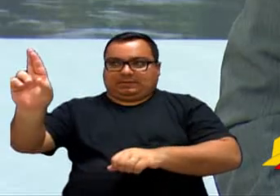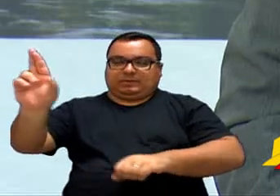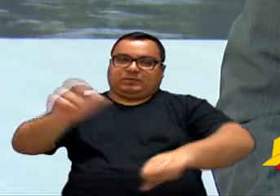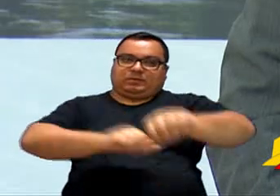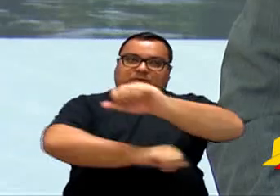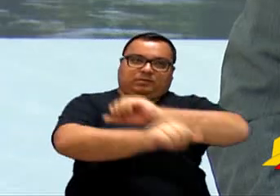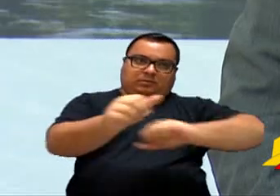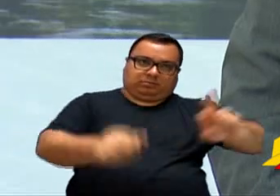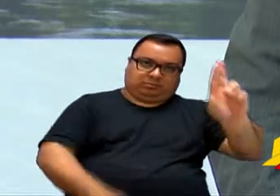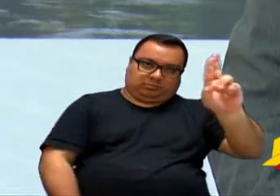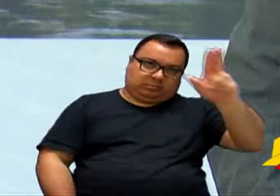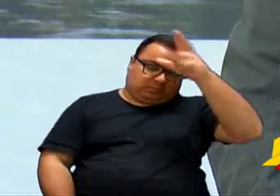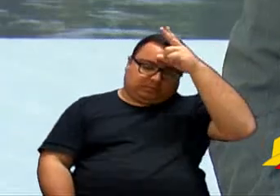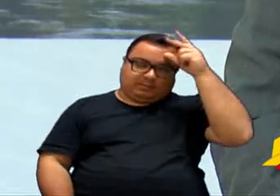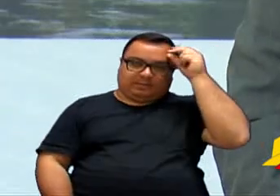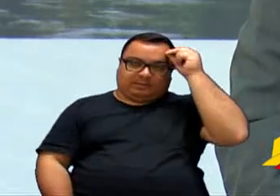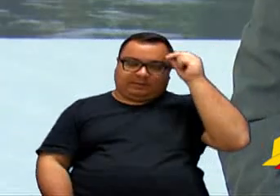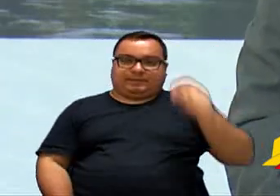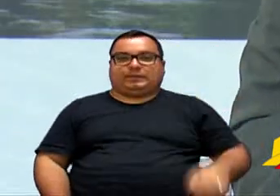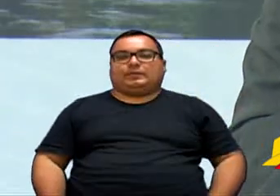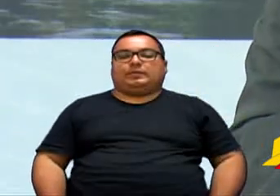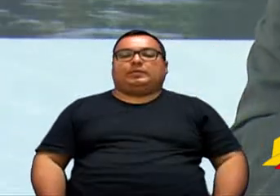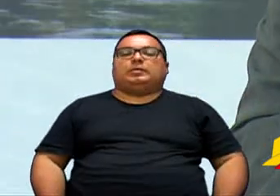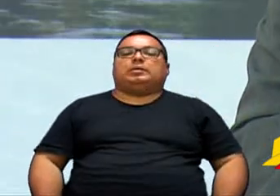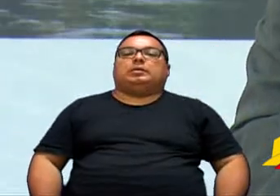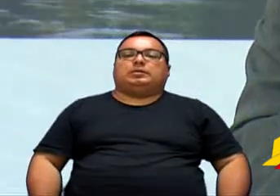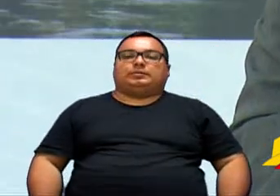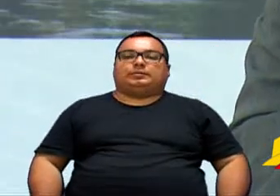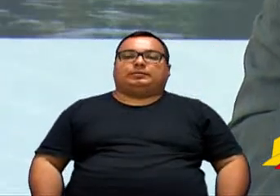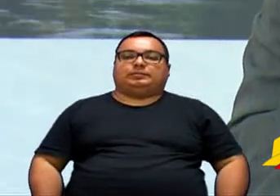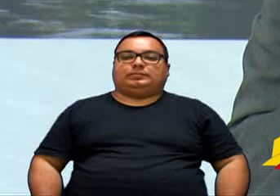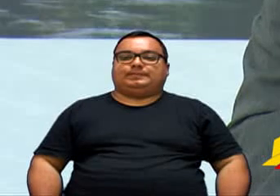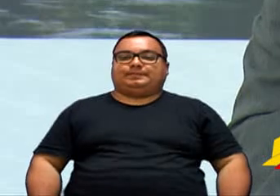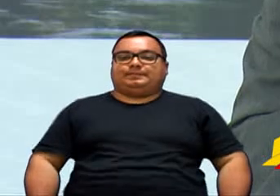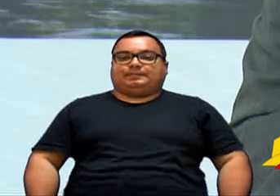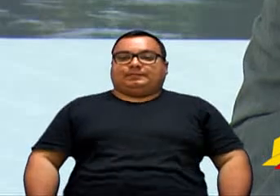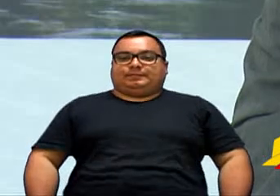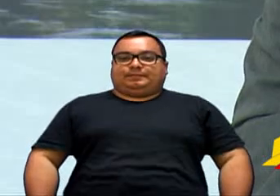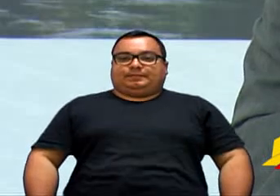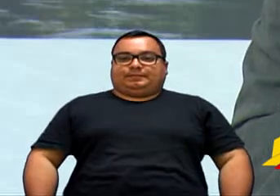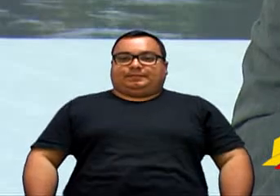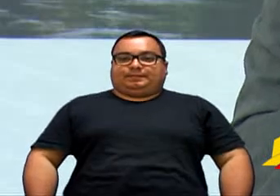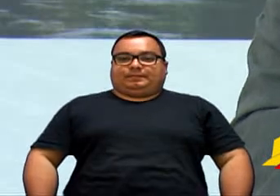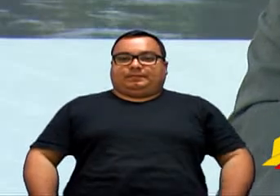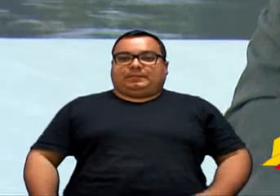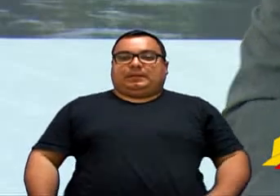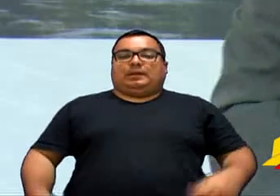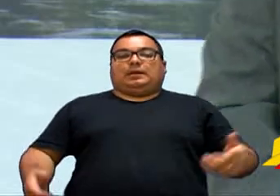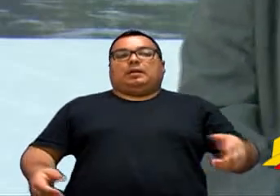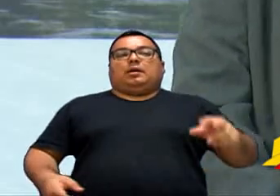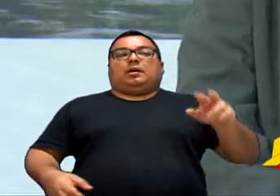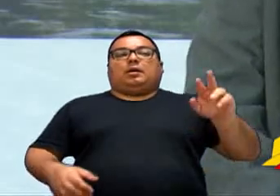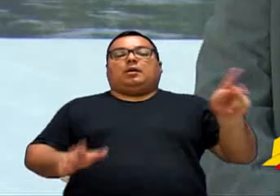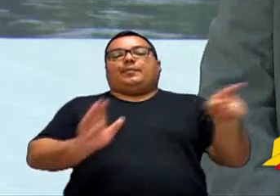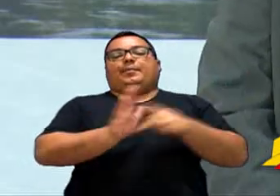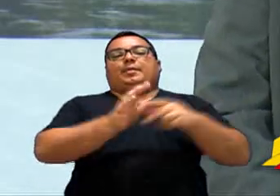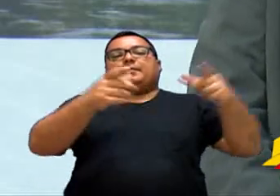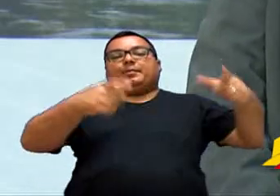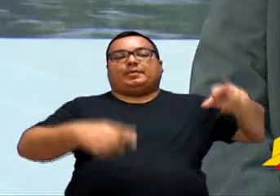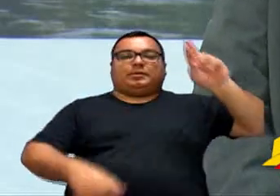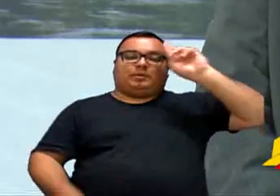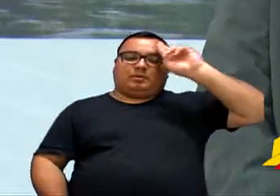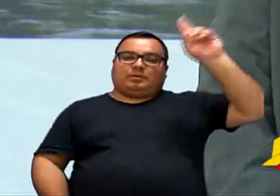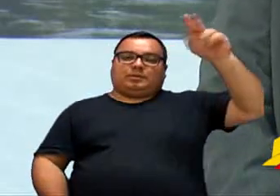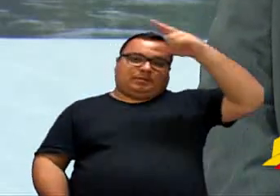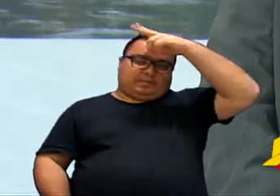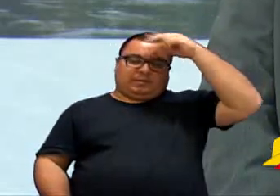social para regulação fundiária, para bem dominial. Então, e para esse bem dominial, o Jarley está falando o